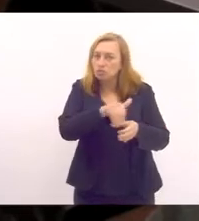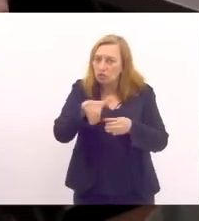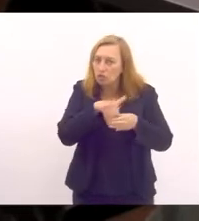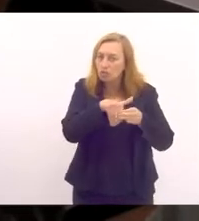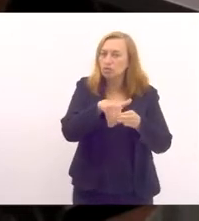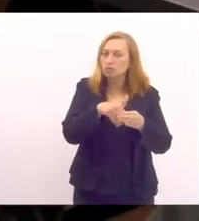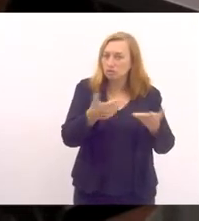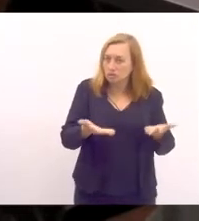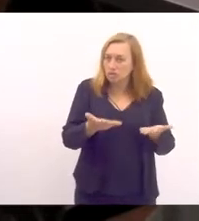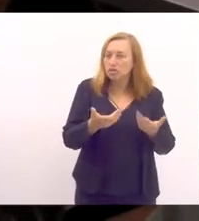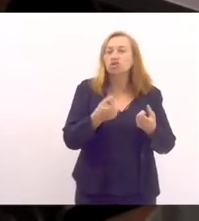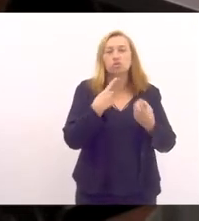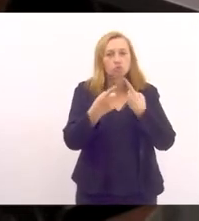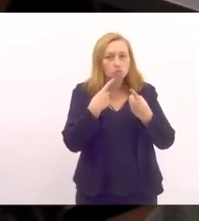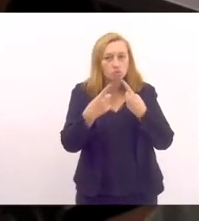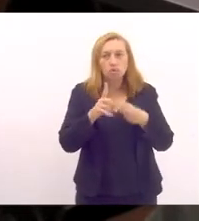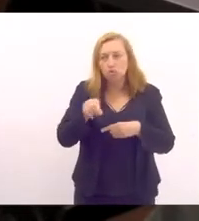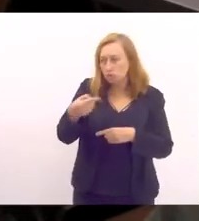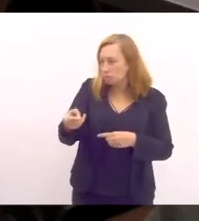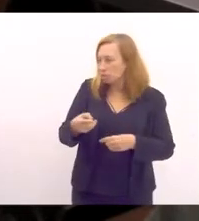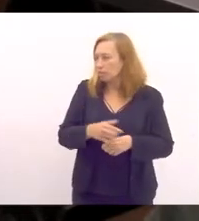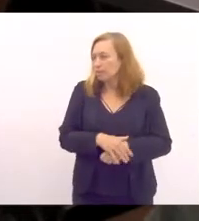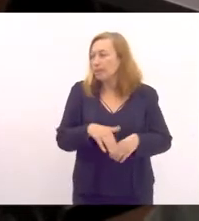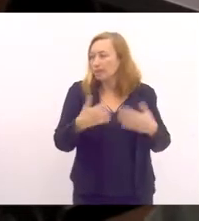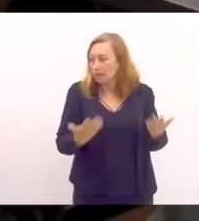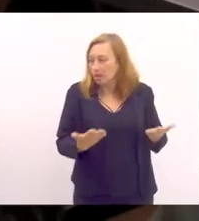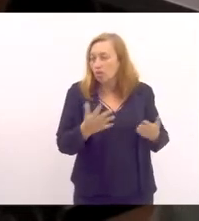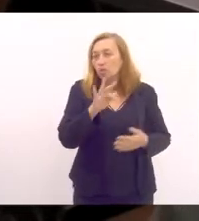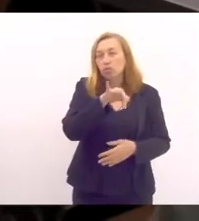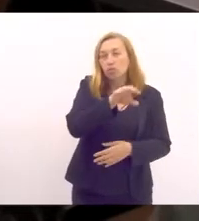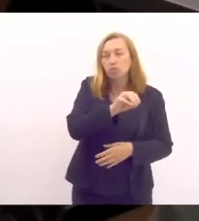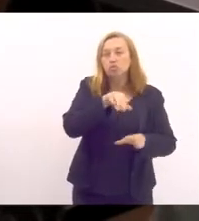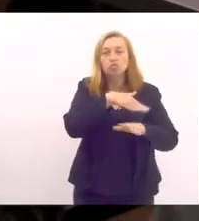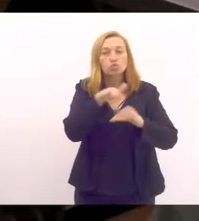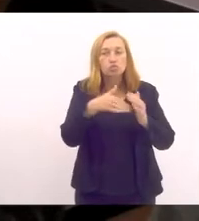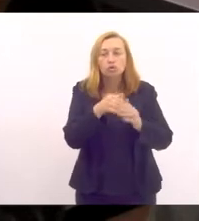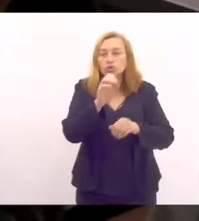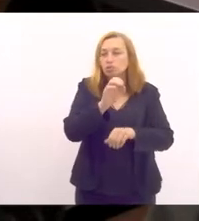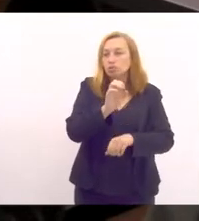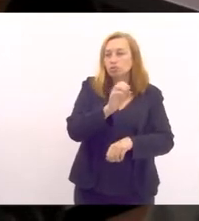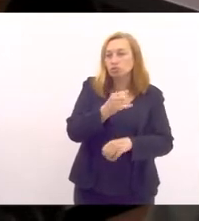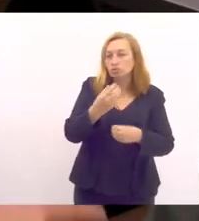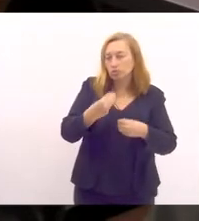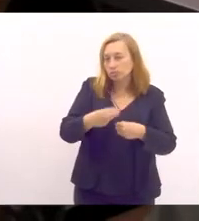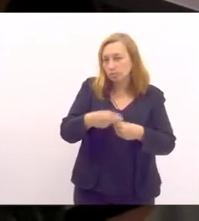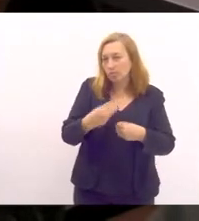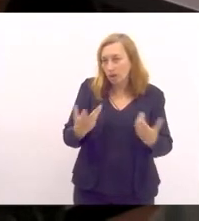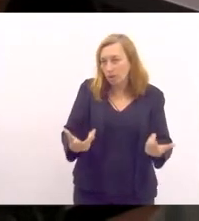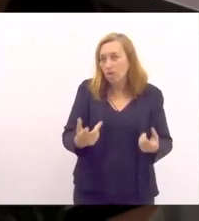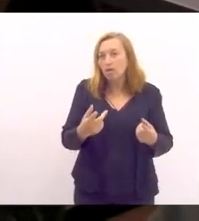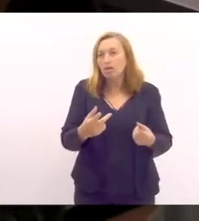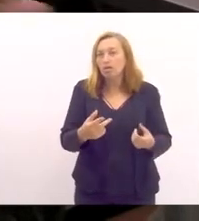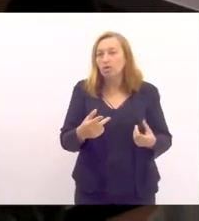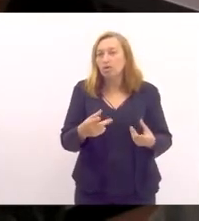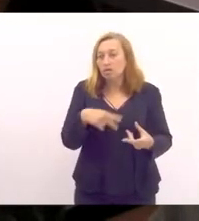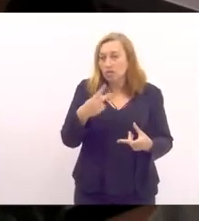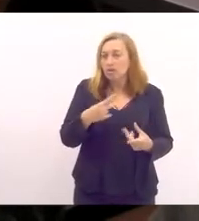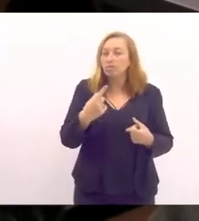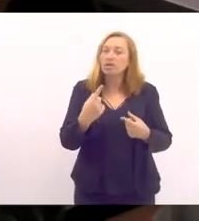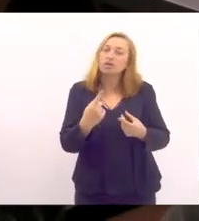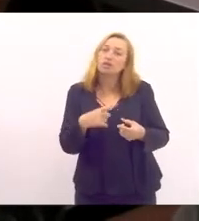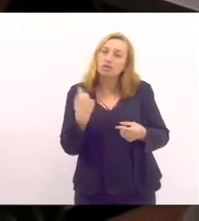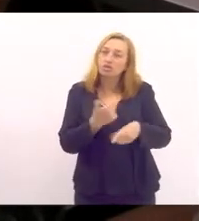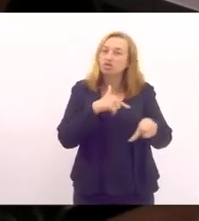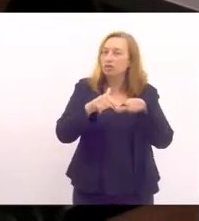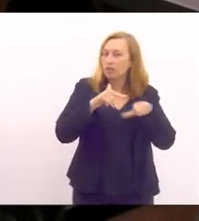e discussões, etc. Então, assim, o fundo, todo fundo municipal, estou dando exemplo de fundo municipal, porque a gente trabalha nos municípios aqui